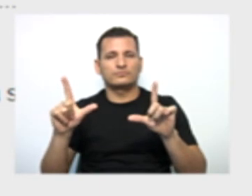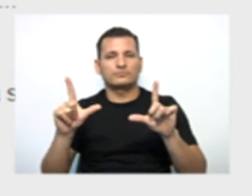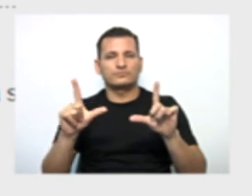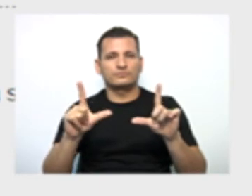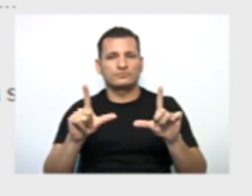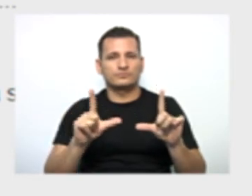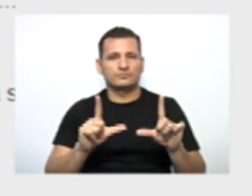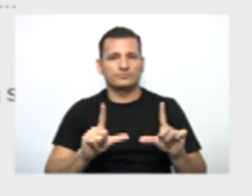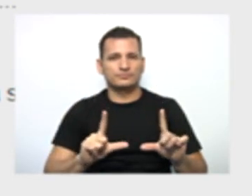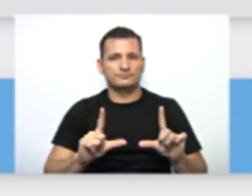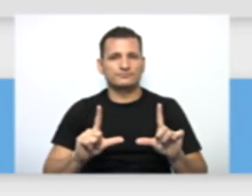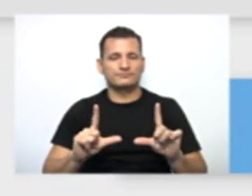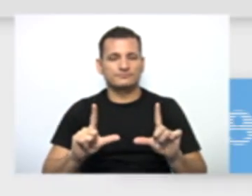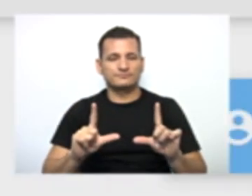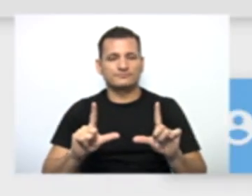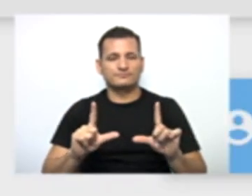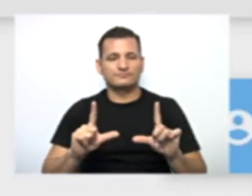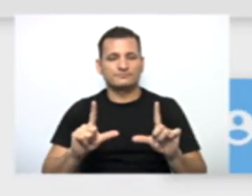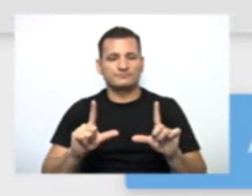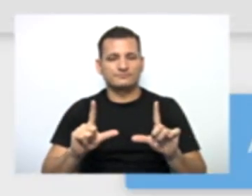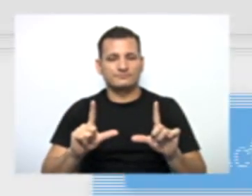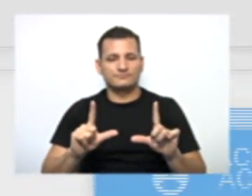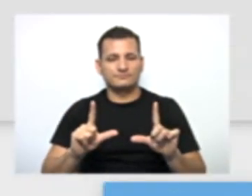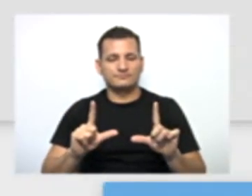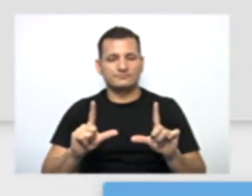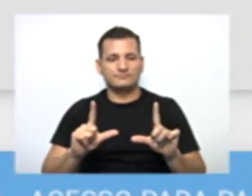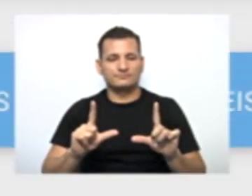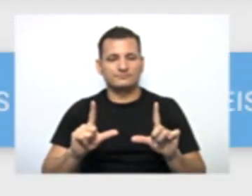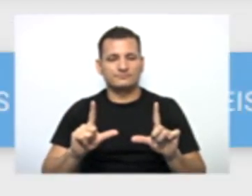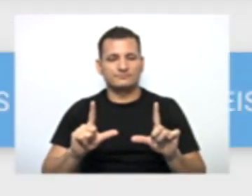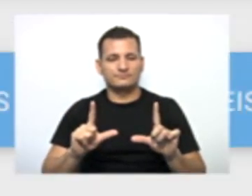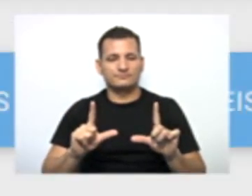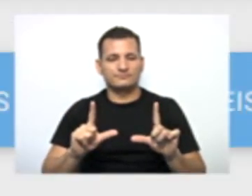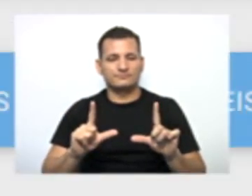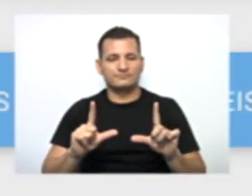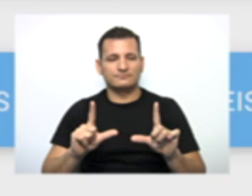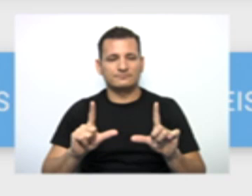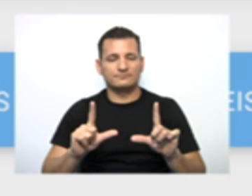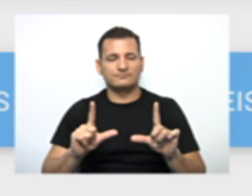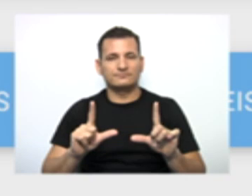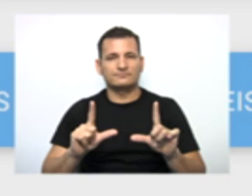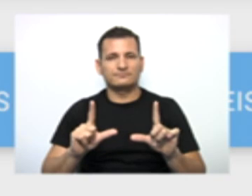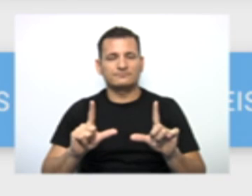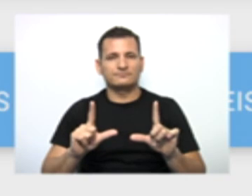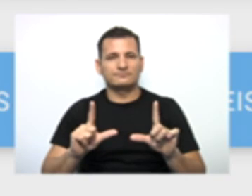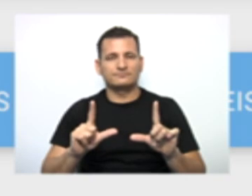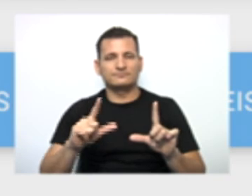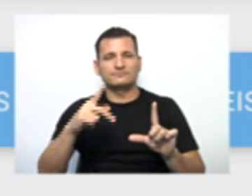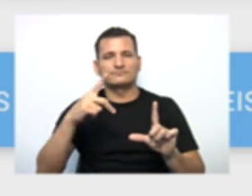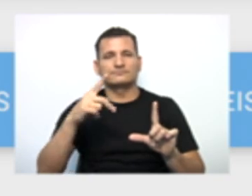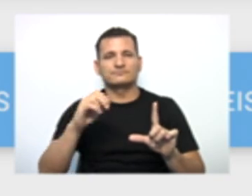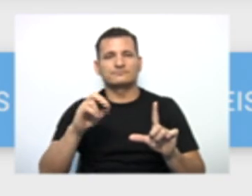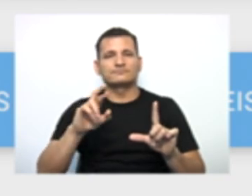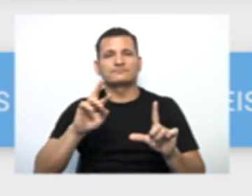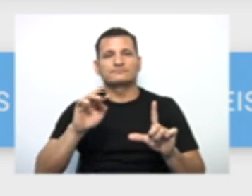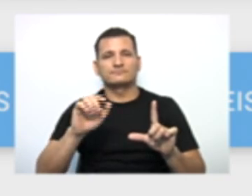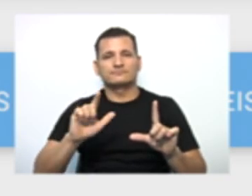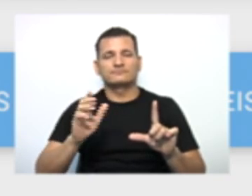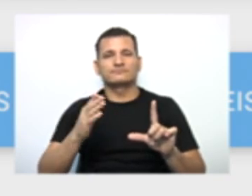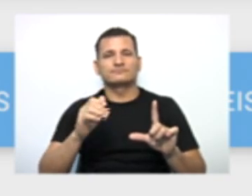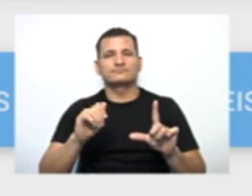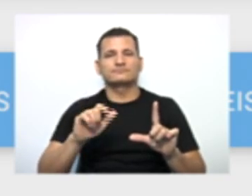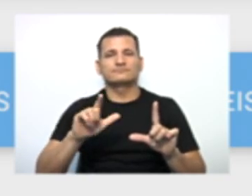aqui, ele muda de cor, ó, e vai abrir o portal do aluno que eu solicitei